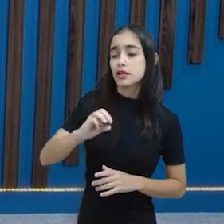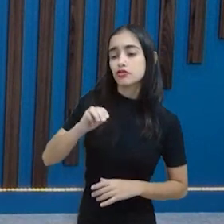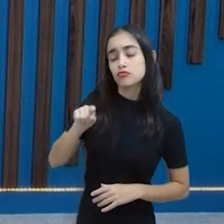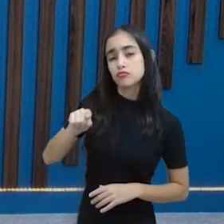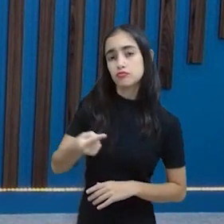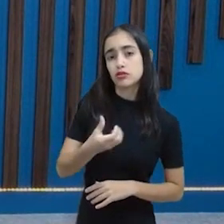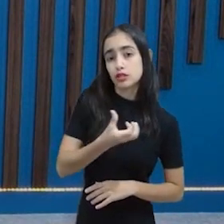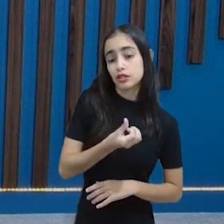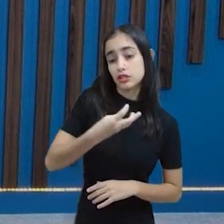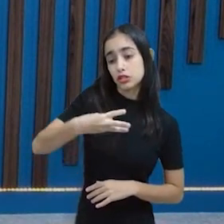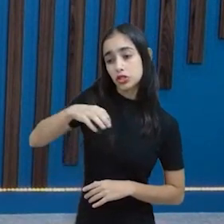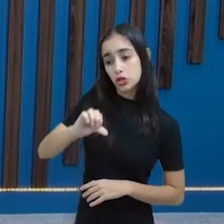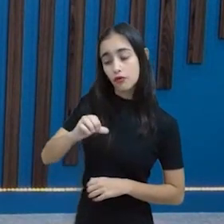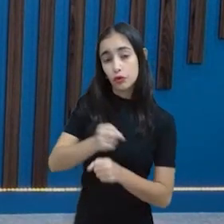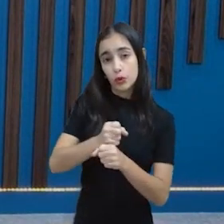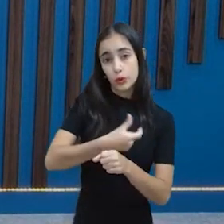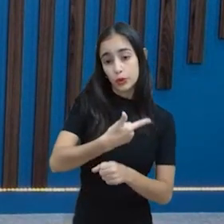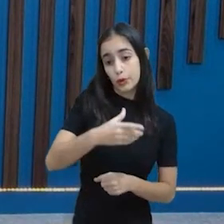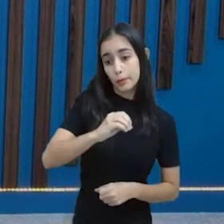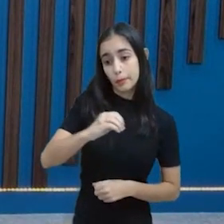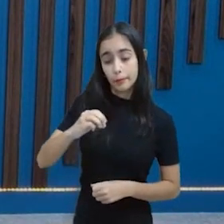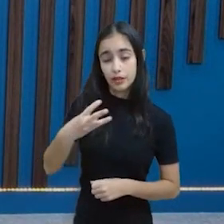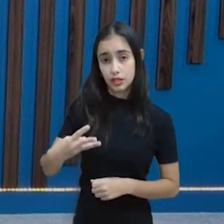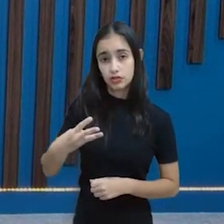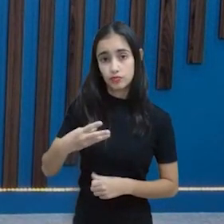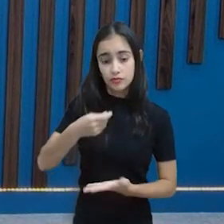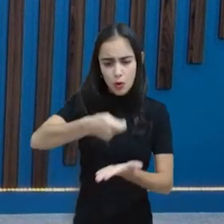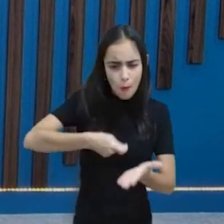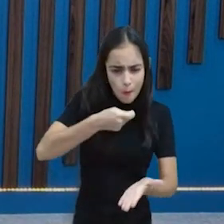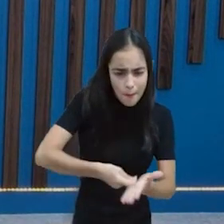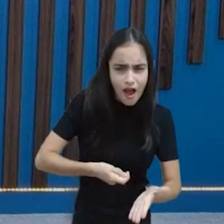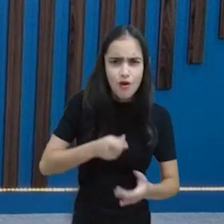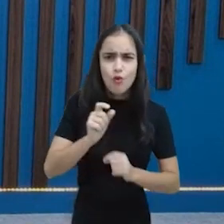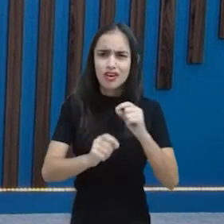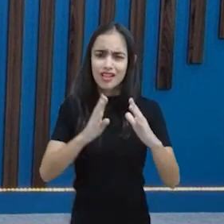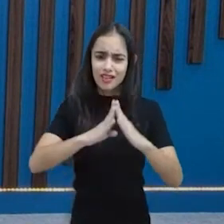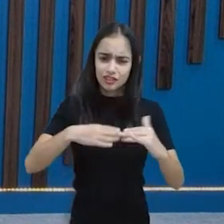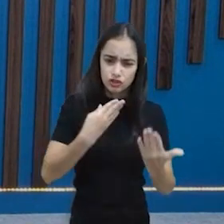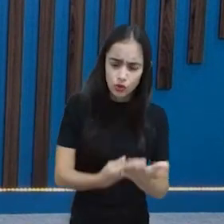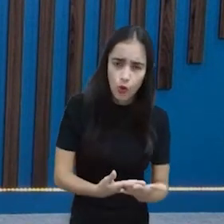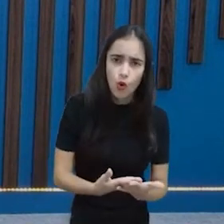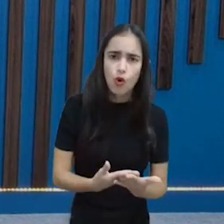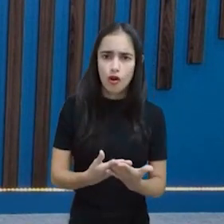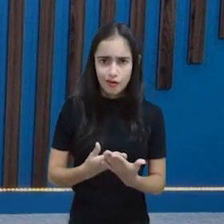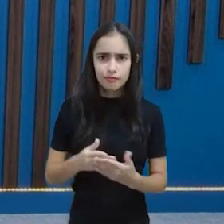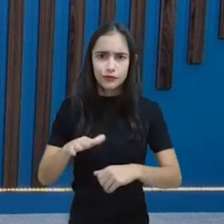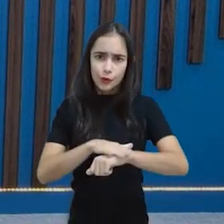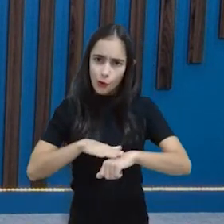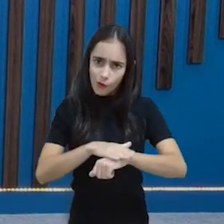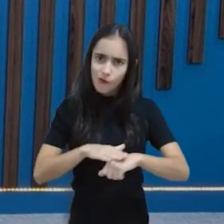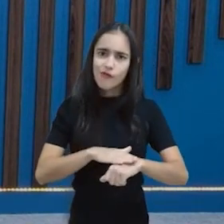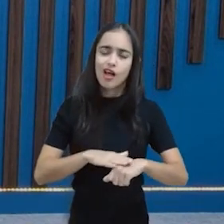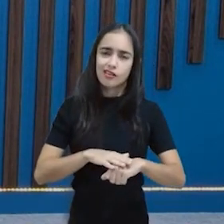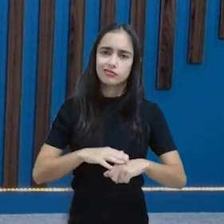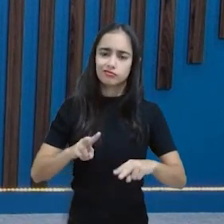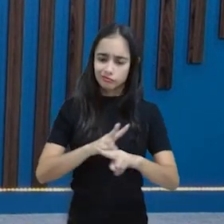né, de 2003, que obriga, né, exige que nas escolas se tratem sobre essas